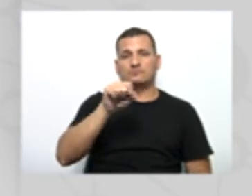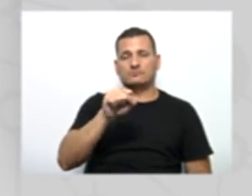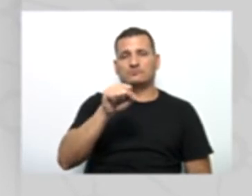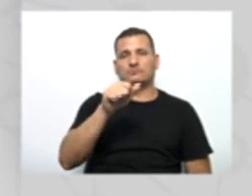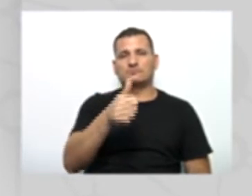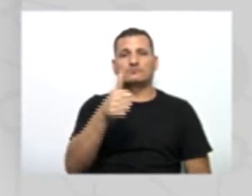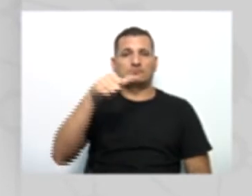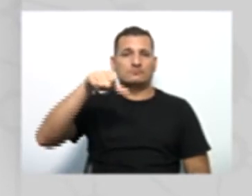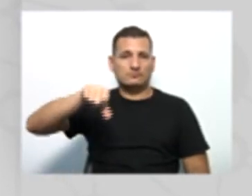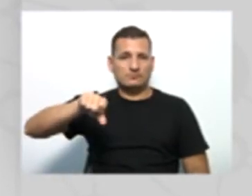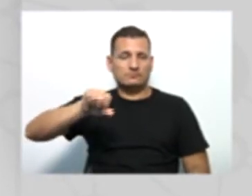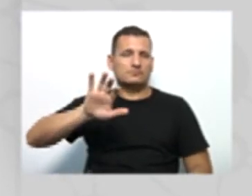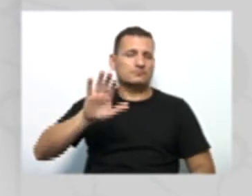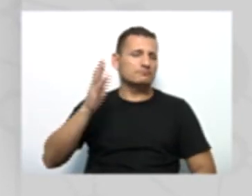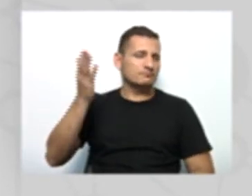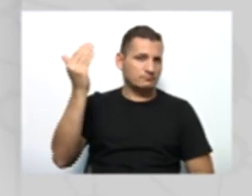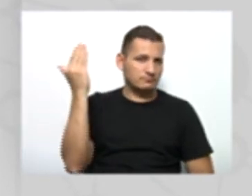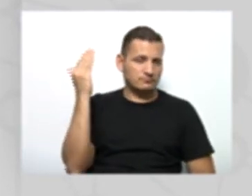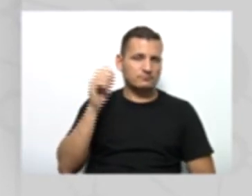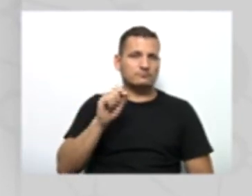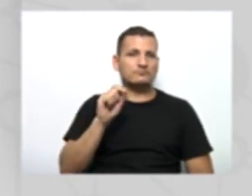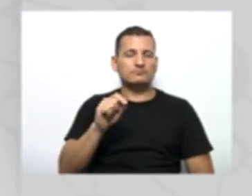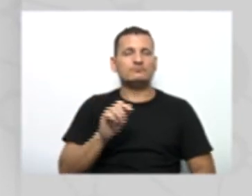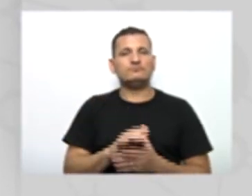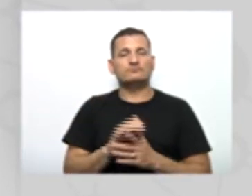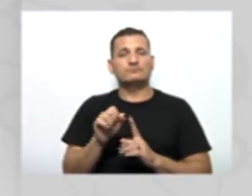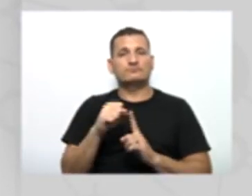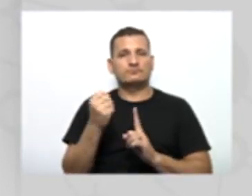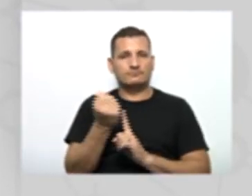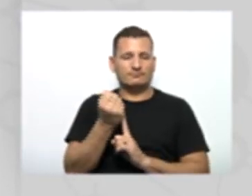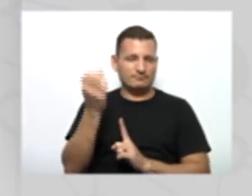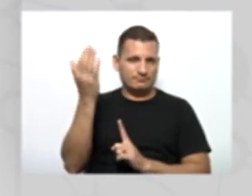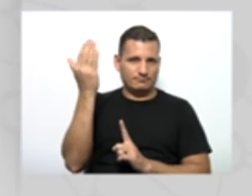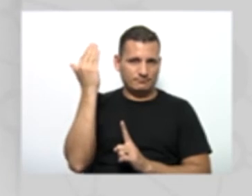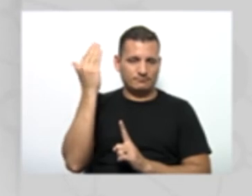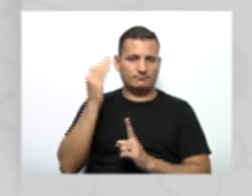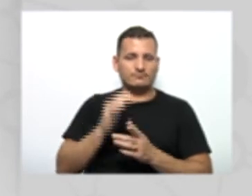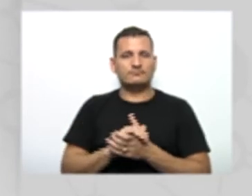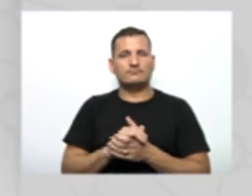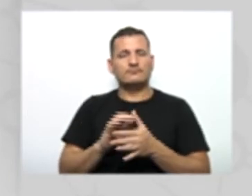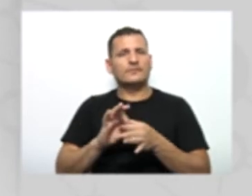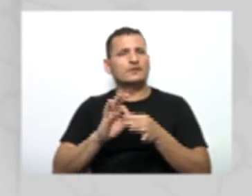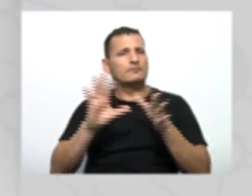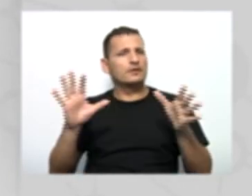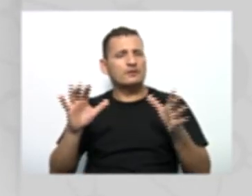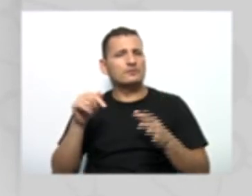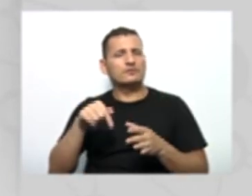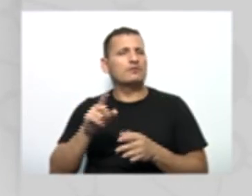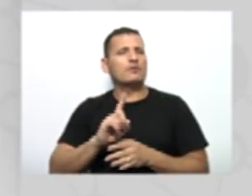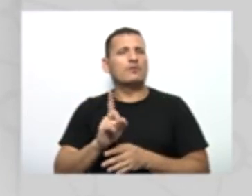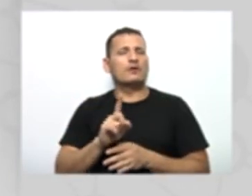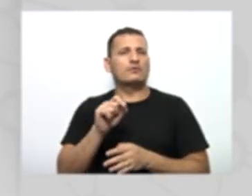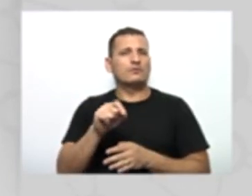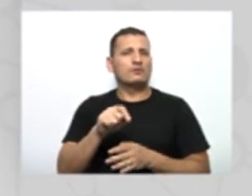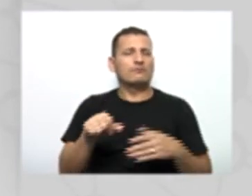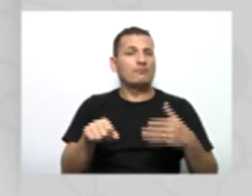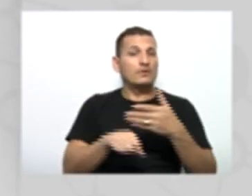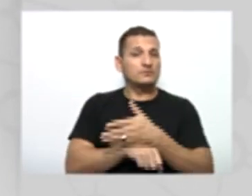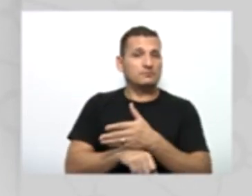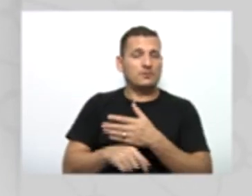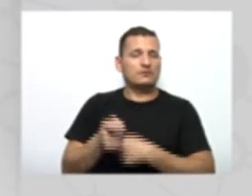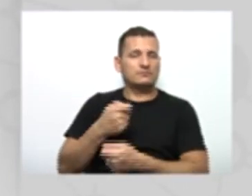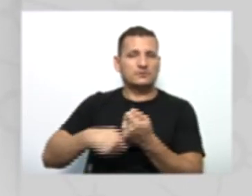um projeto de lei de iniciativa popular ou uma ação popular, como nós vamos ver mais à frente. Isso é politizar. Politizar